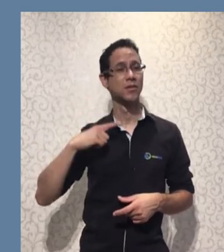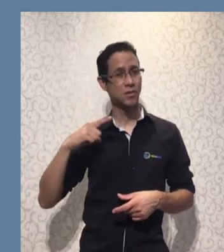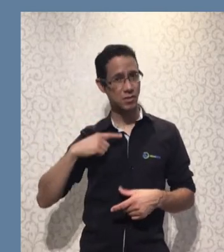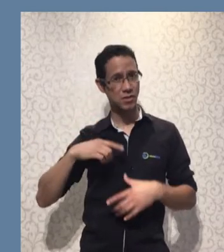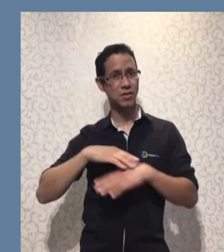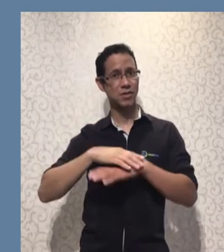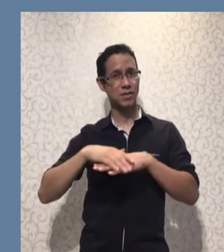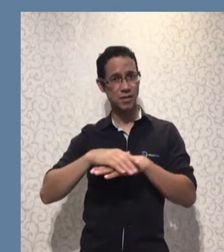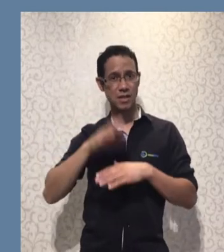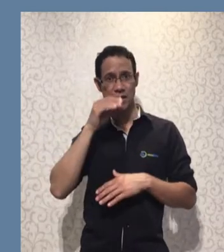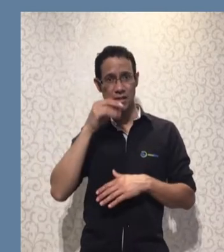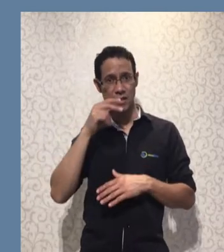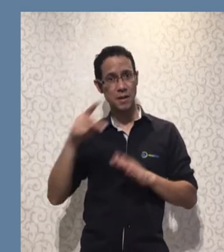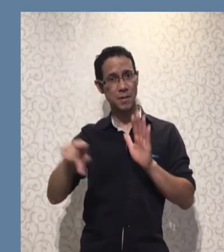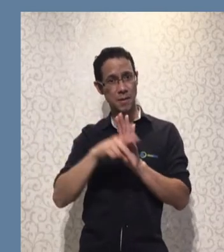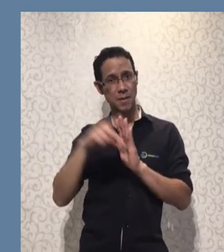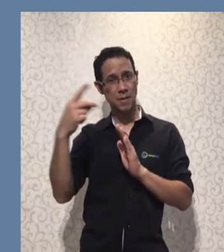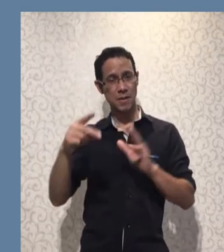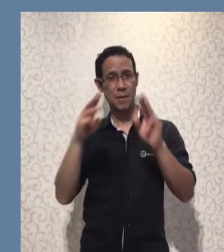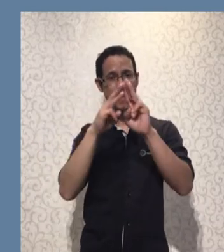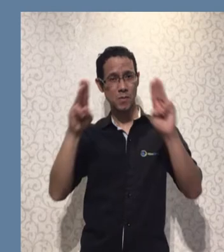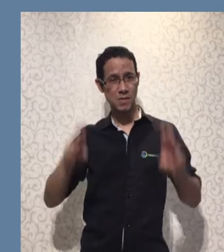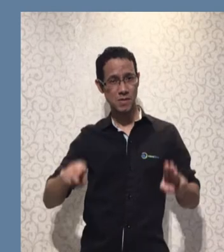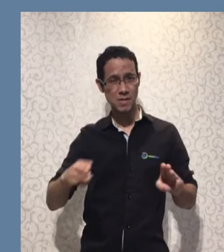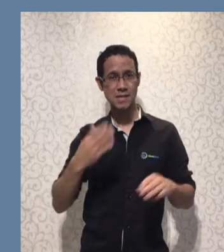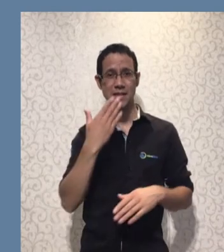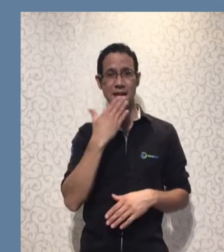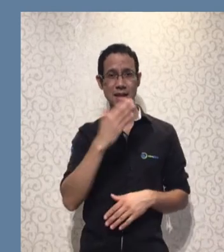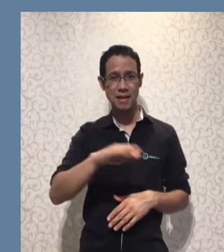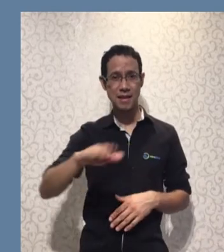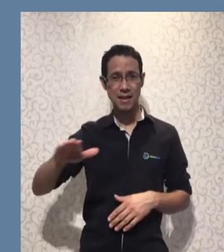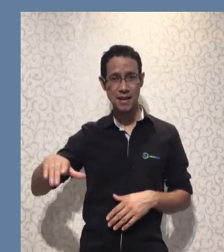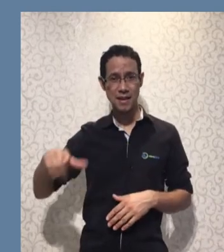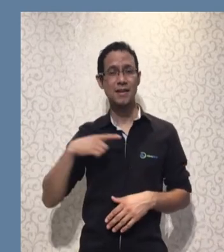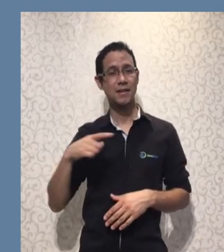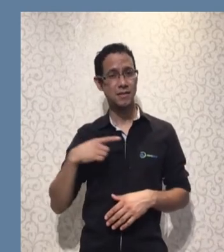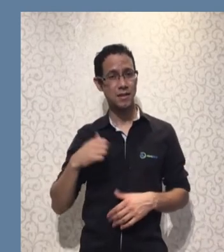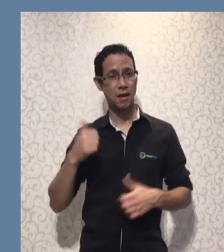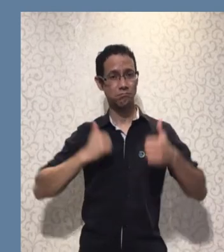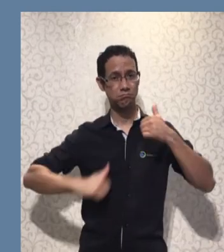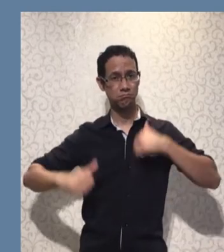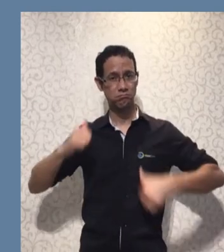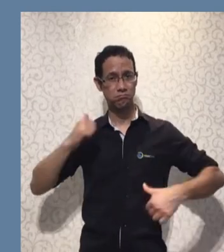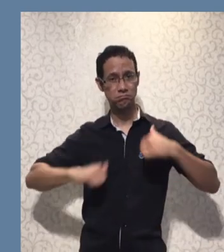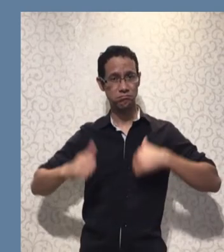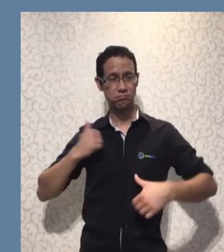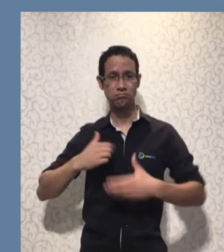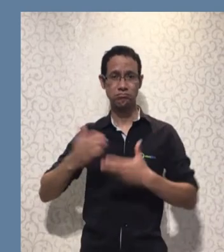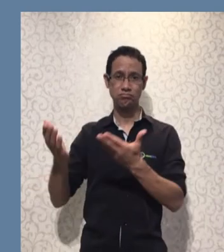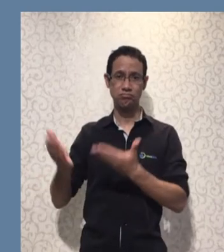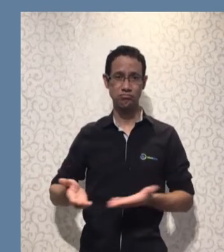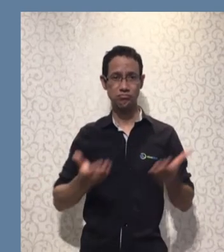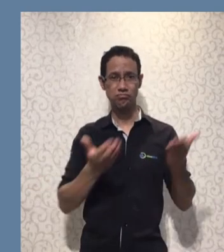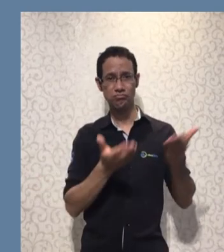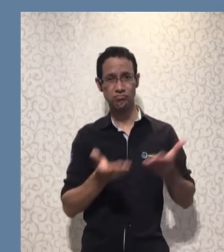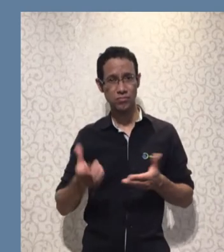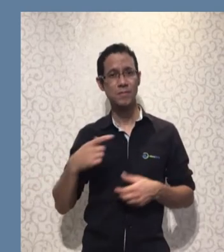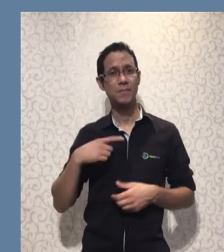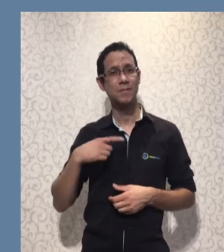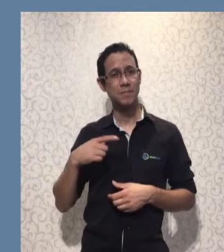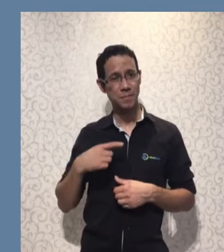com crianças, né? Sempre tinha um artista ou alguém de uma área convidado, né? Então aqui já tem, olha,